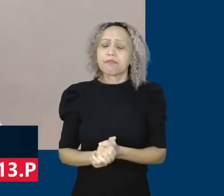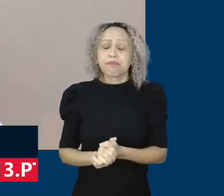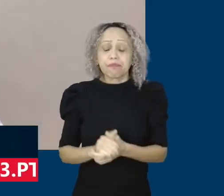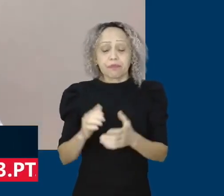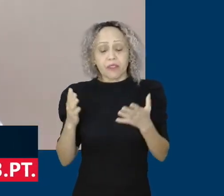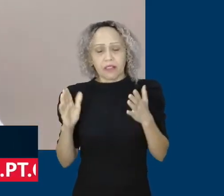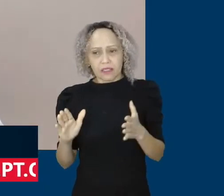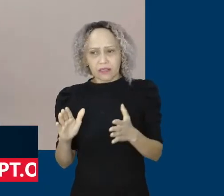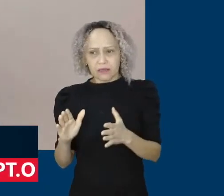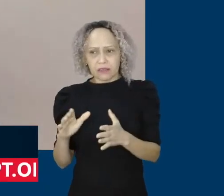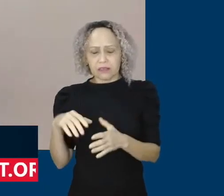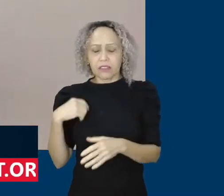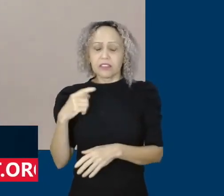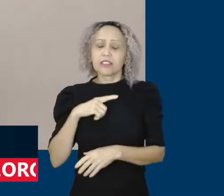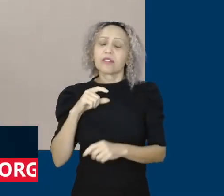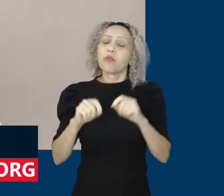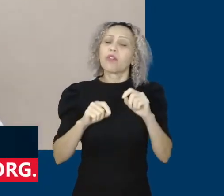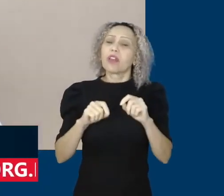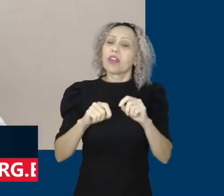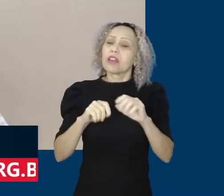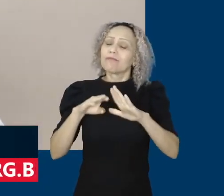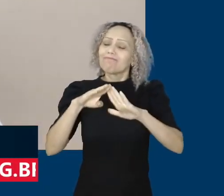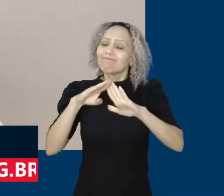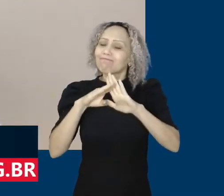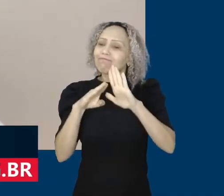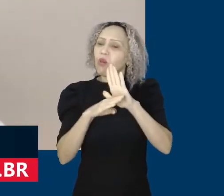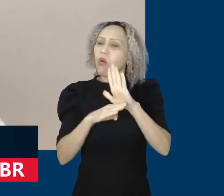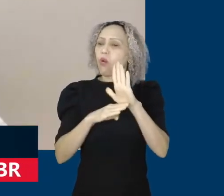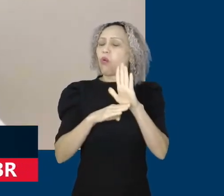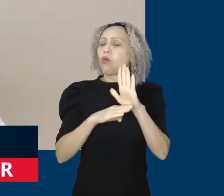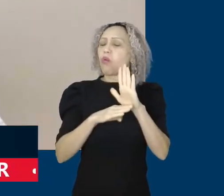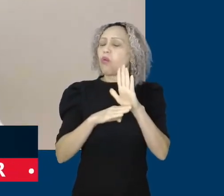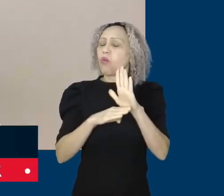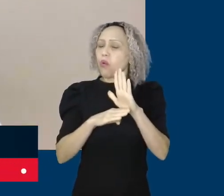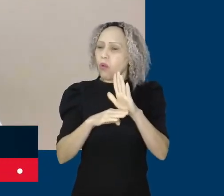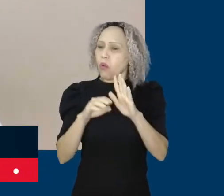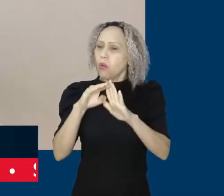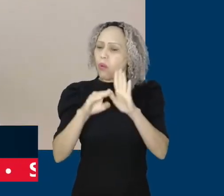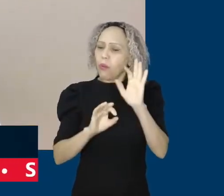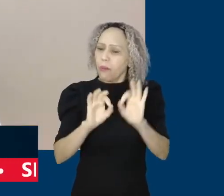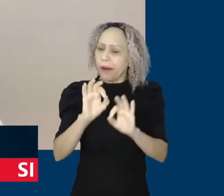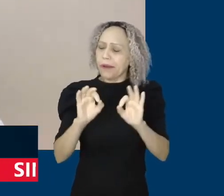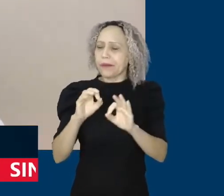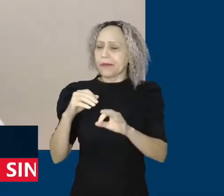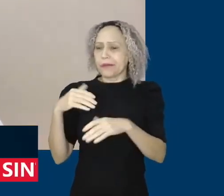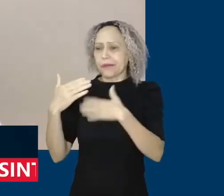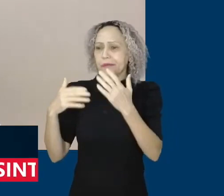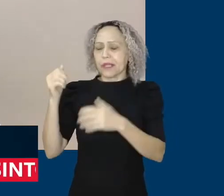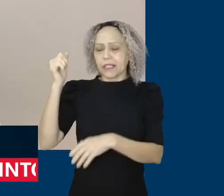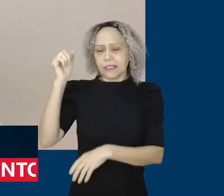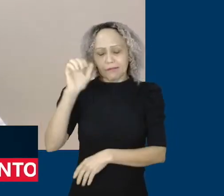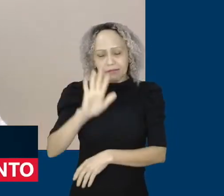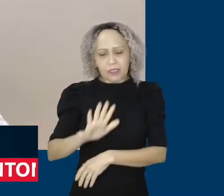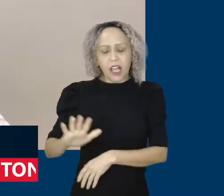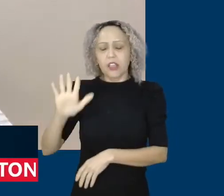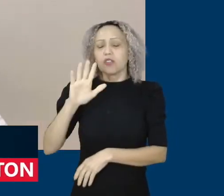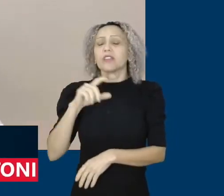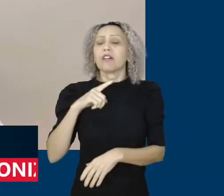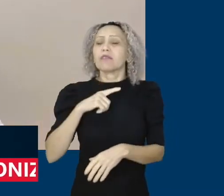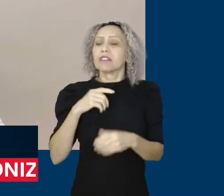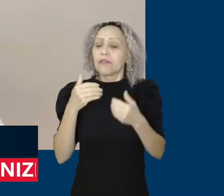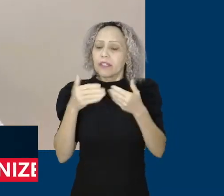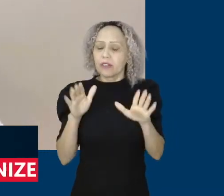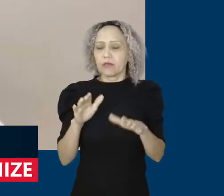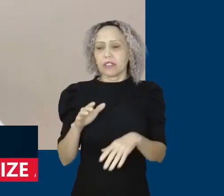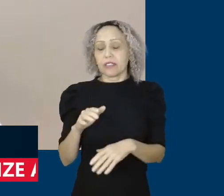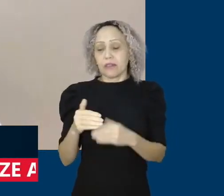PAN Brasil, o Plano de Ação Nacional de Enfrentamento à Desertificação. Eu, inclusive, participei desse processo de elaboração. E agora, no dia